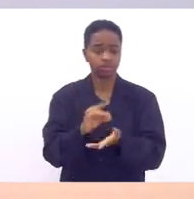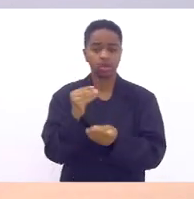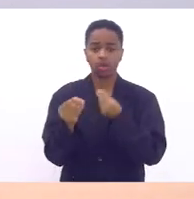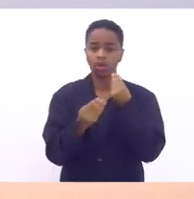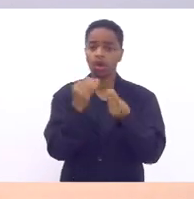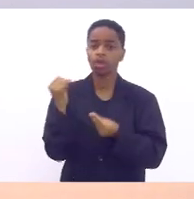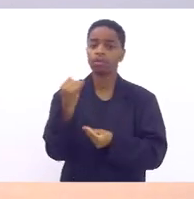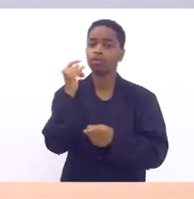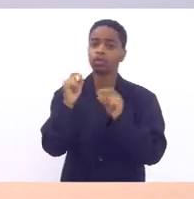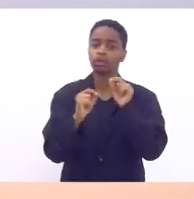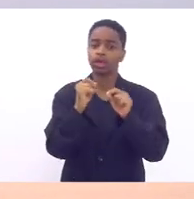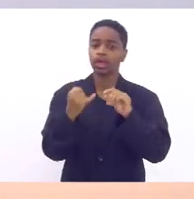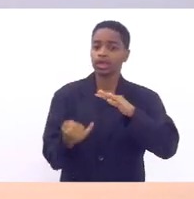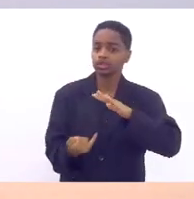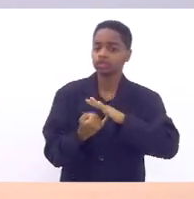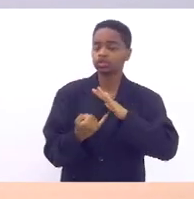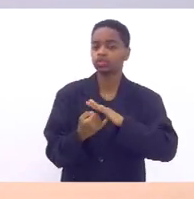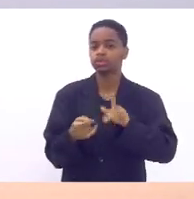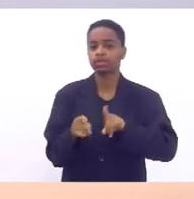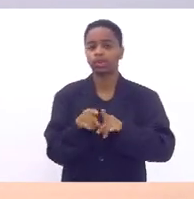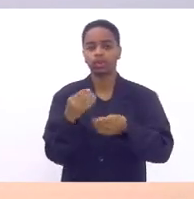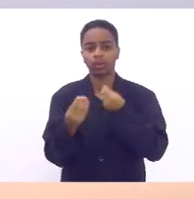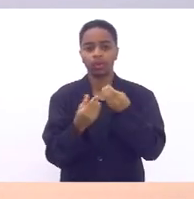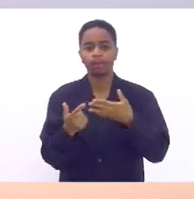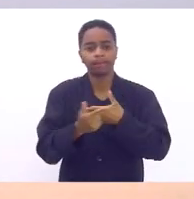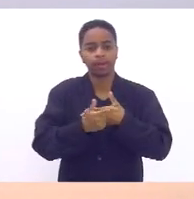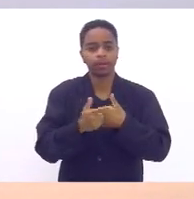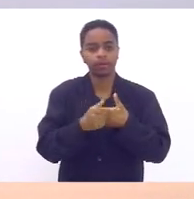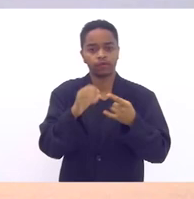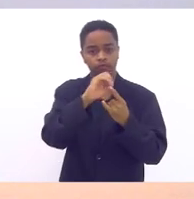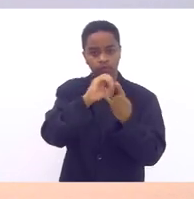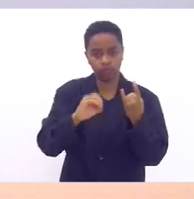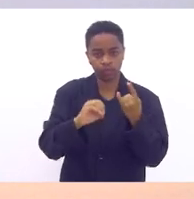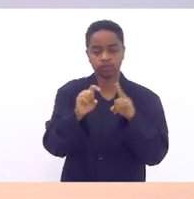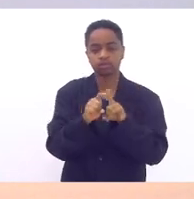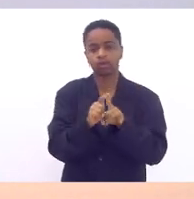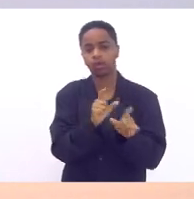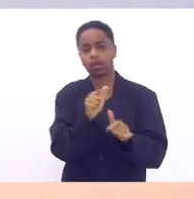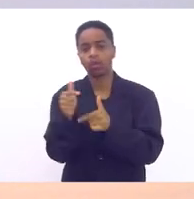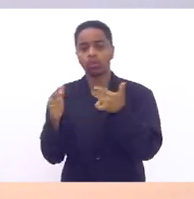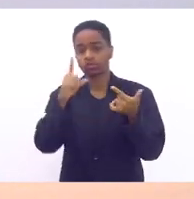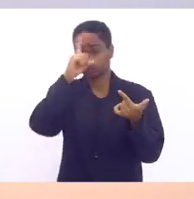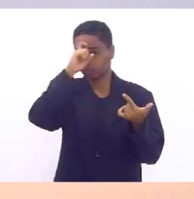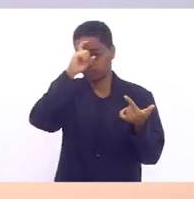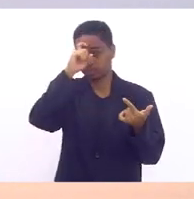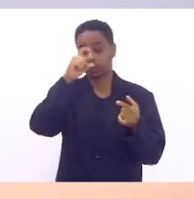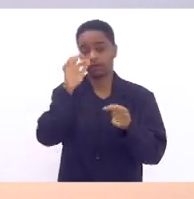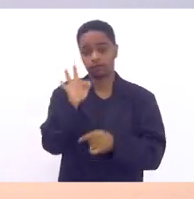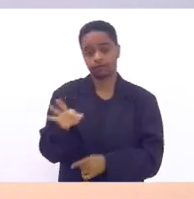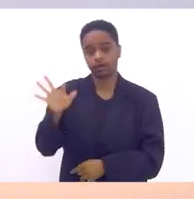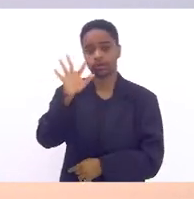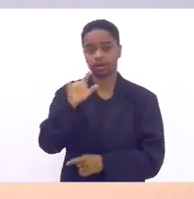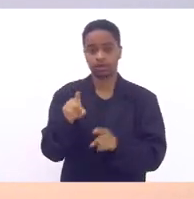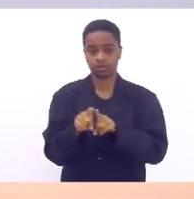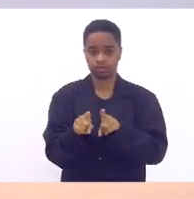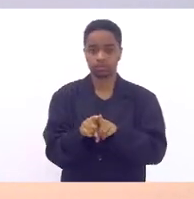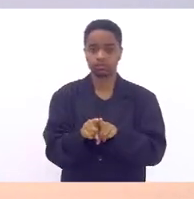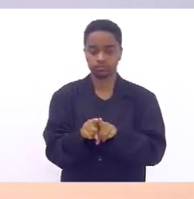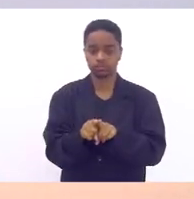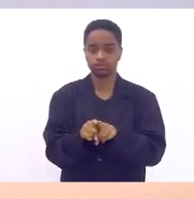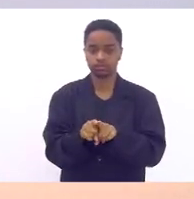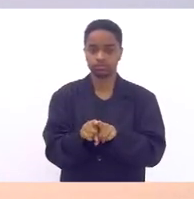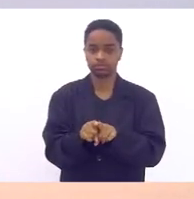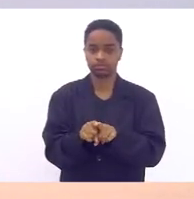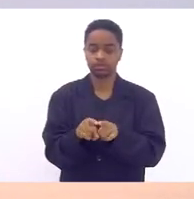exemplo dos institutos o papel da Fiocruz e dos hospitais de modo geral hospitais federais aí para